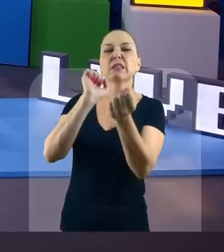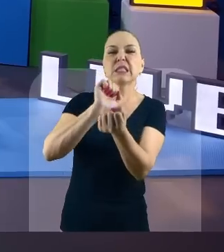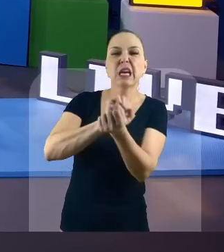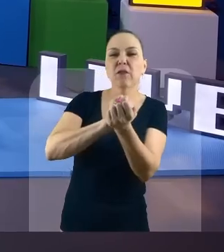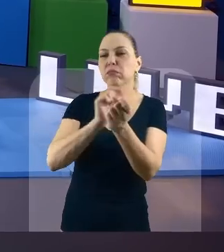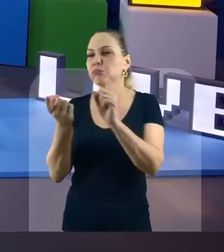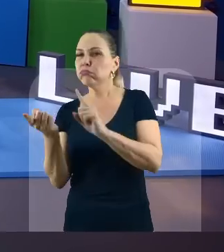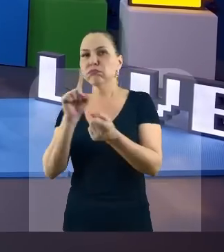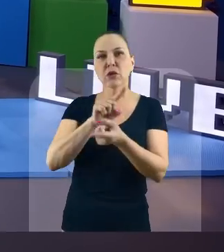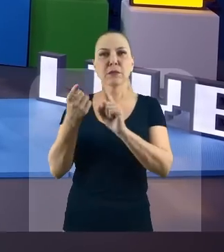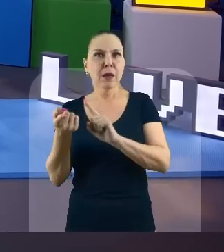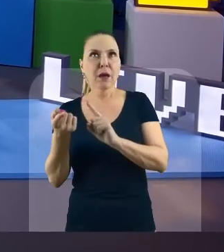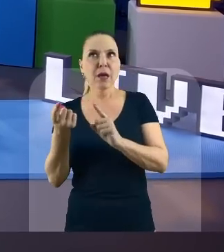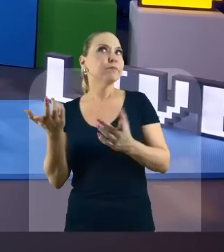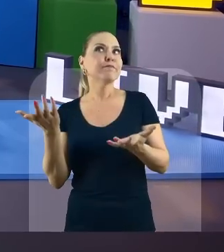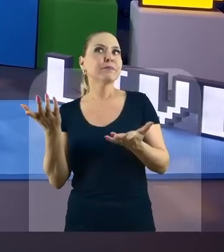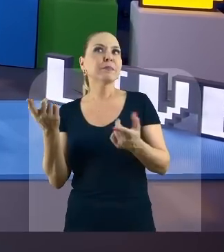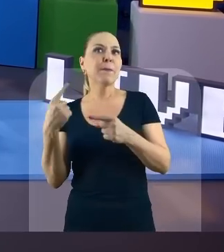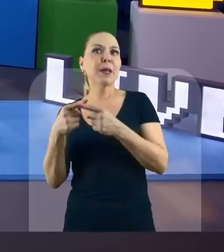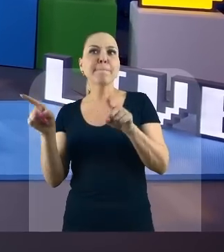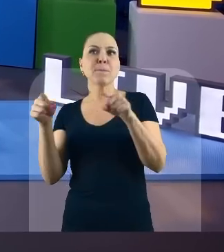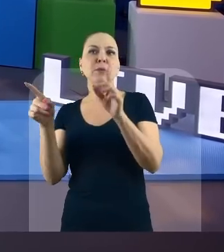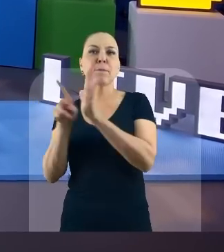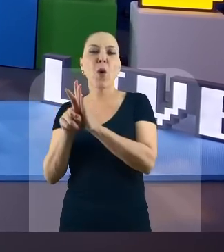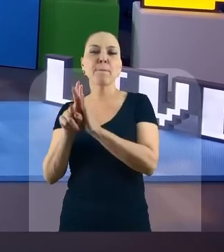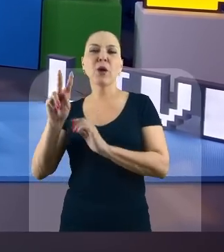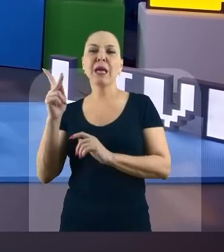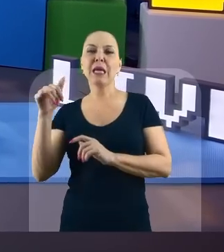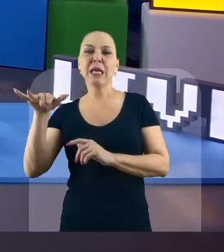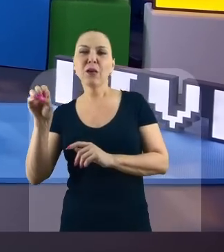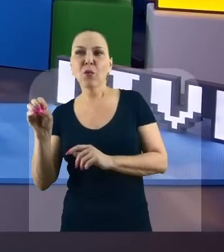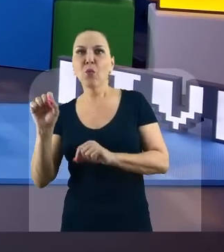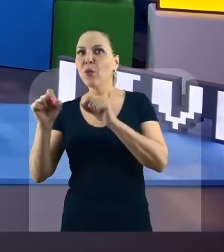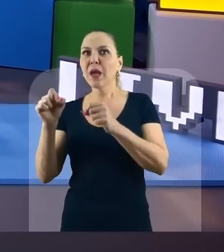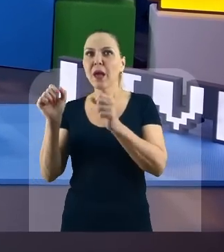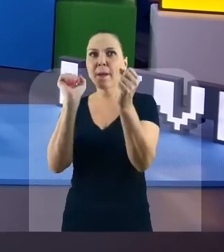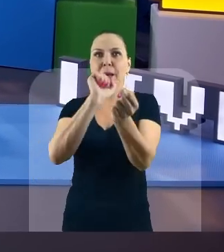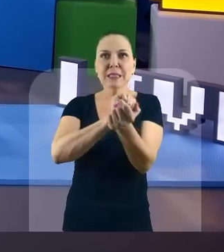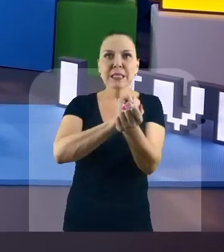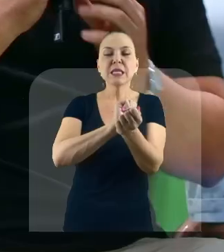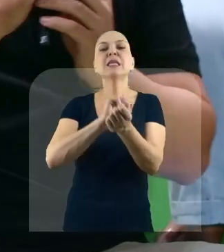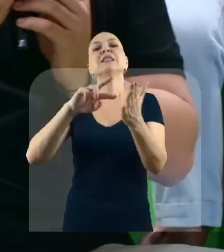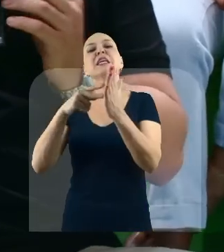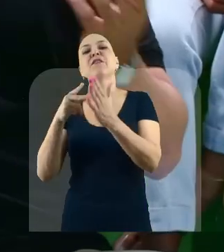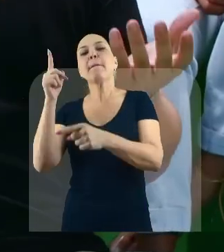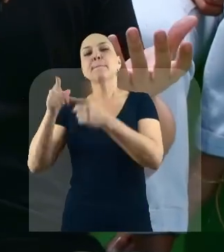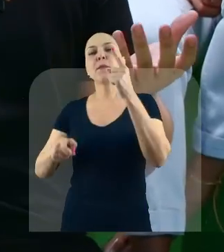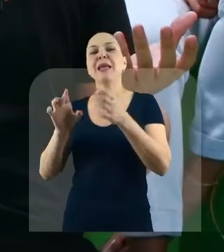diretamente... Exato, então... Escravidão é o quê? Privação de liberdade. Exato. Né? Então,